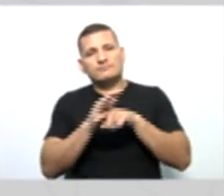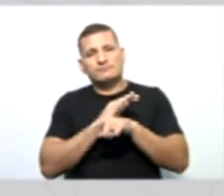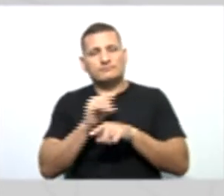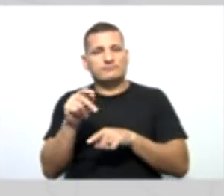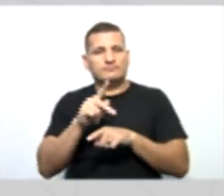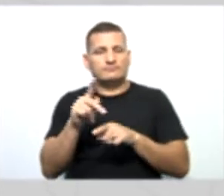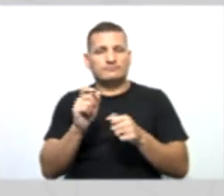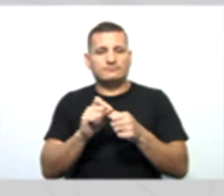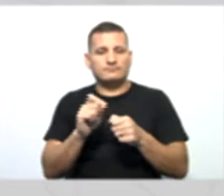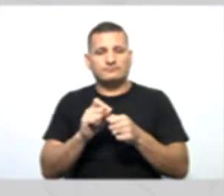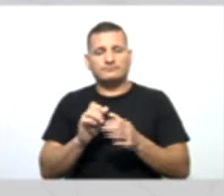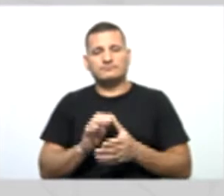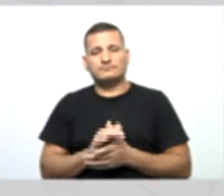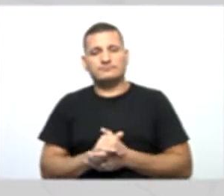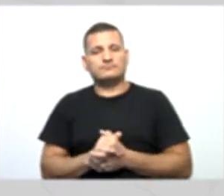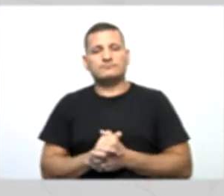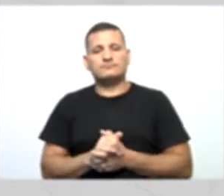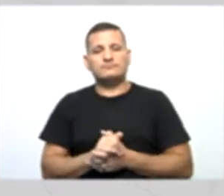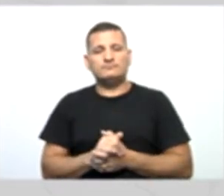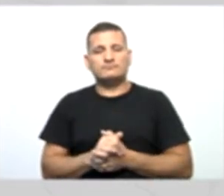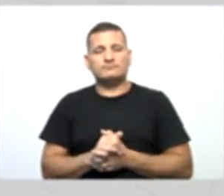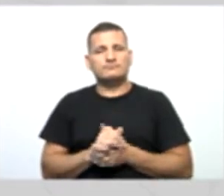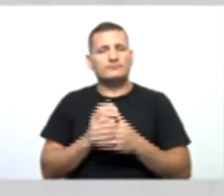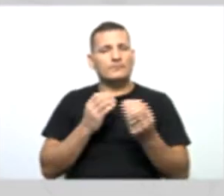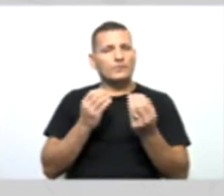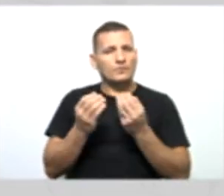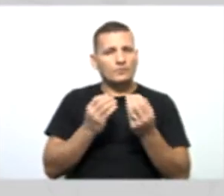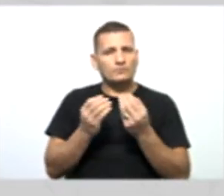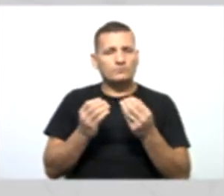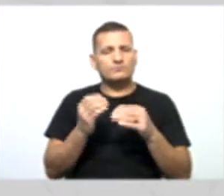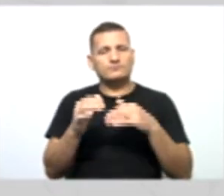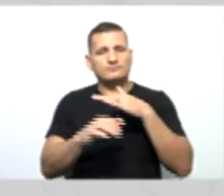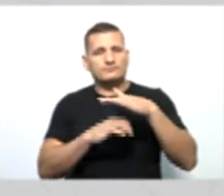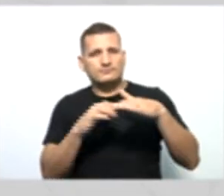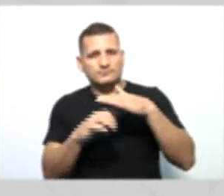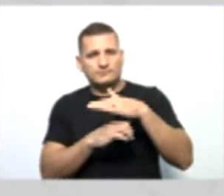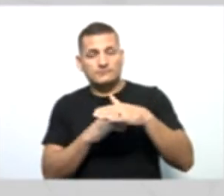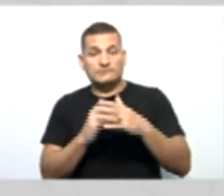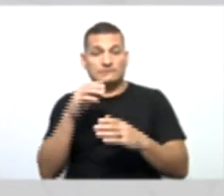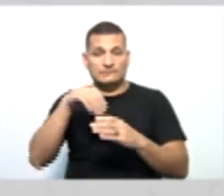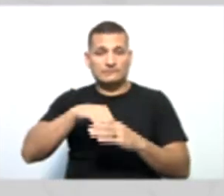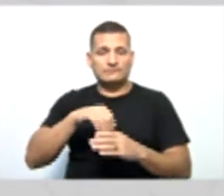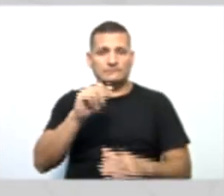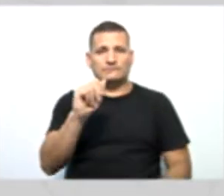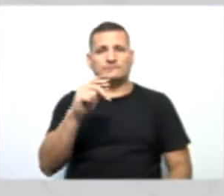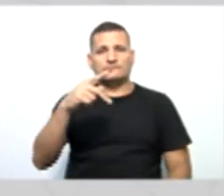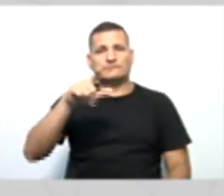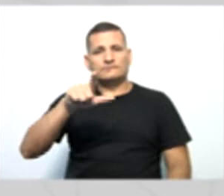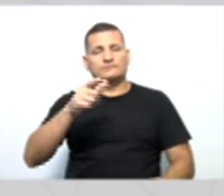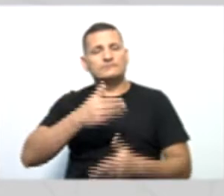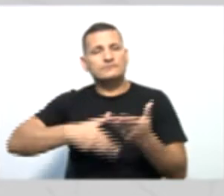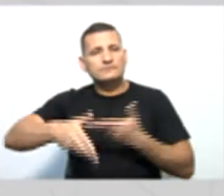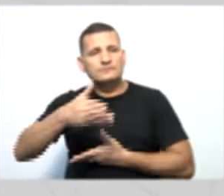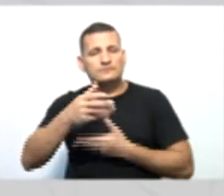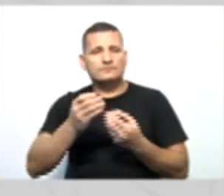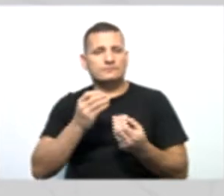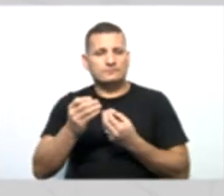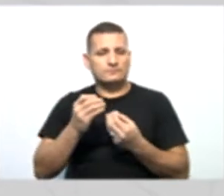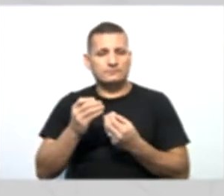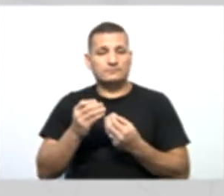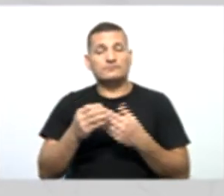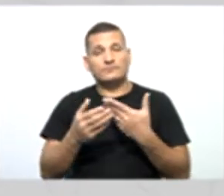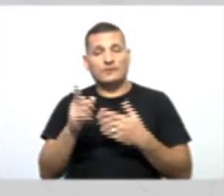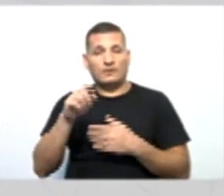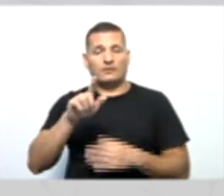vai fazer. Como as empresas, os negócios dentro do APL interagem? Então, isso